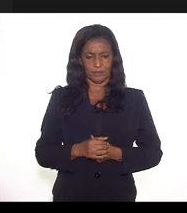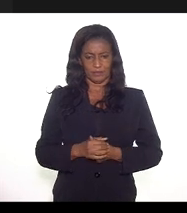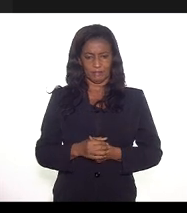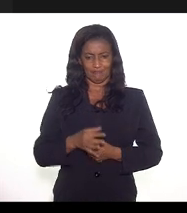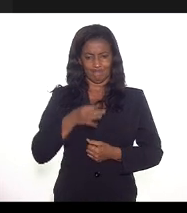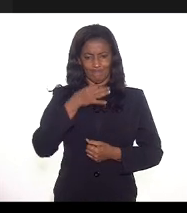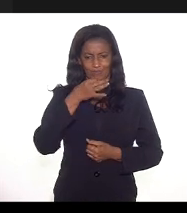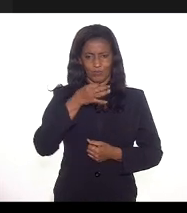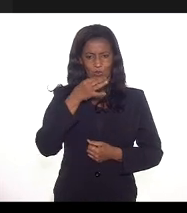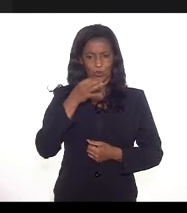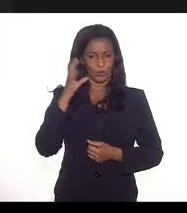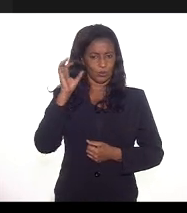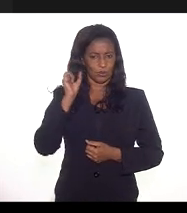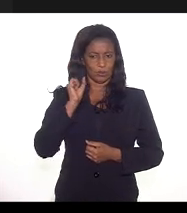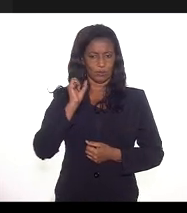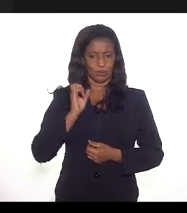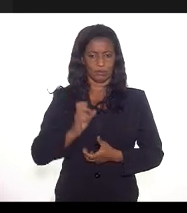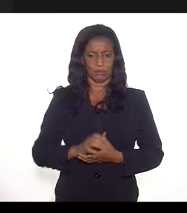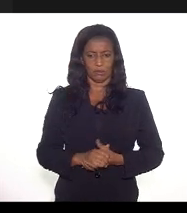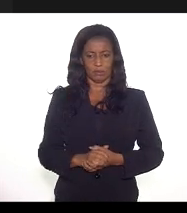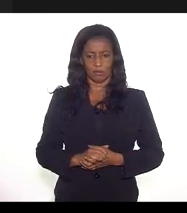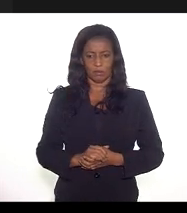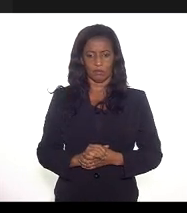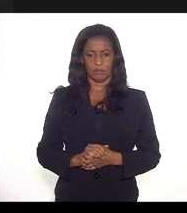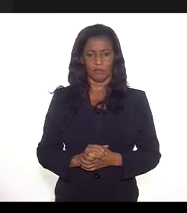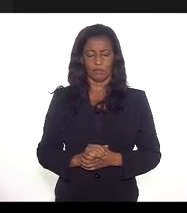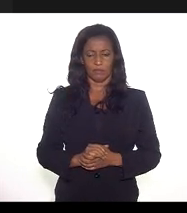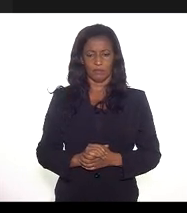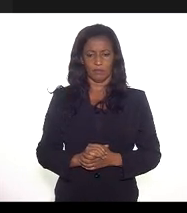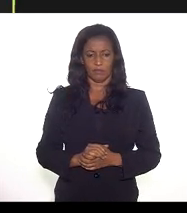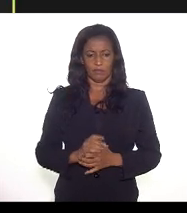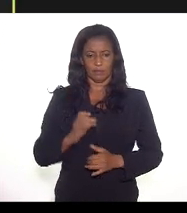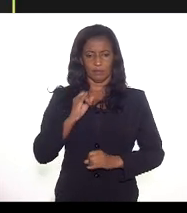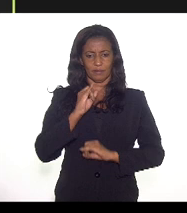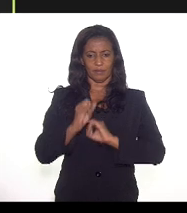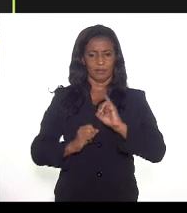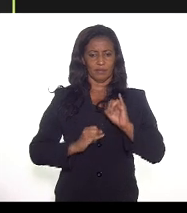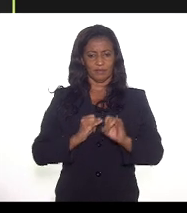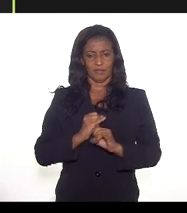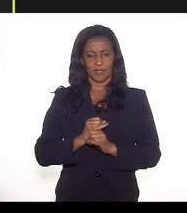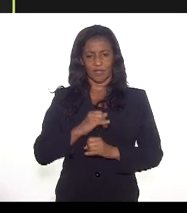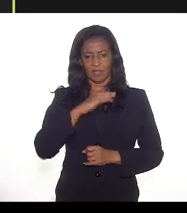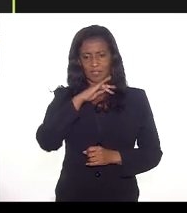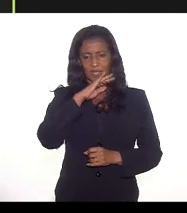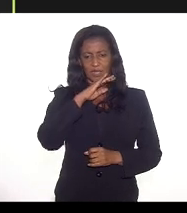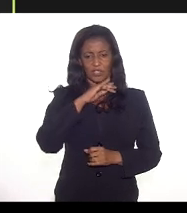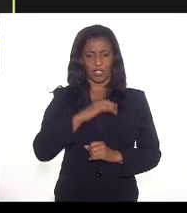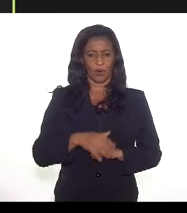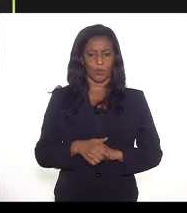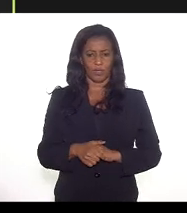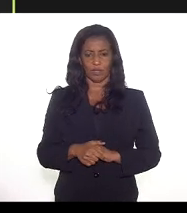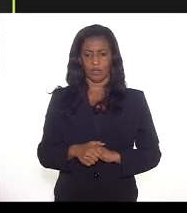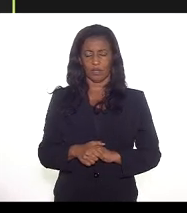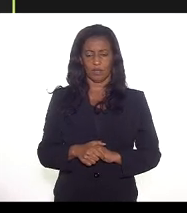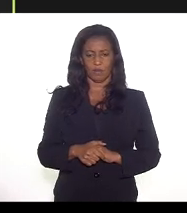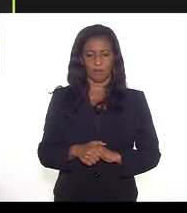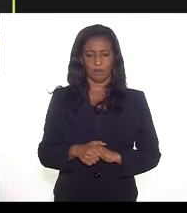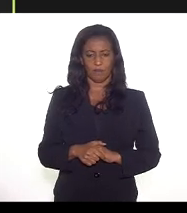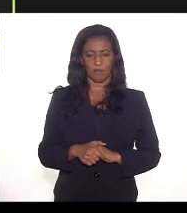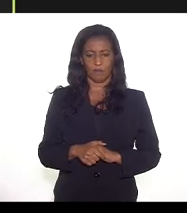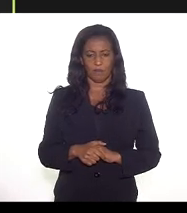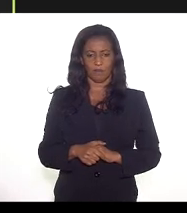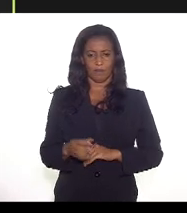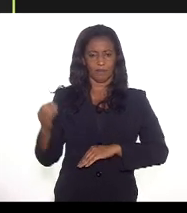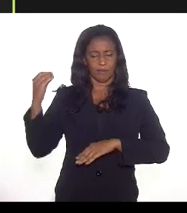É... essa economia criativa no